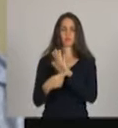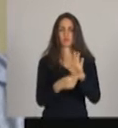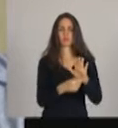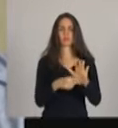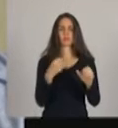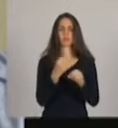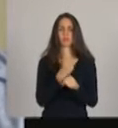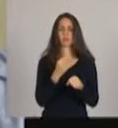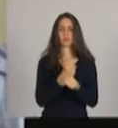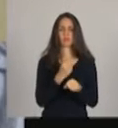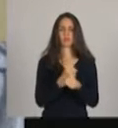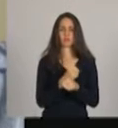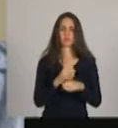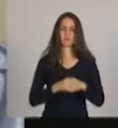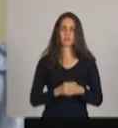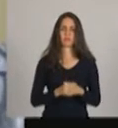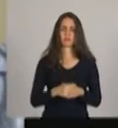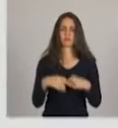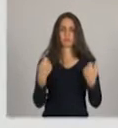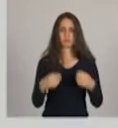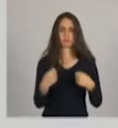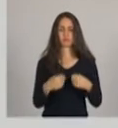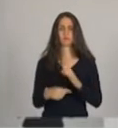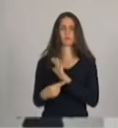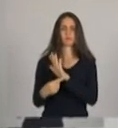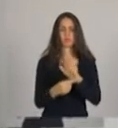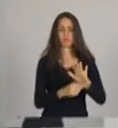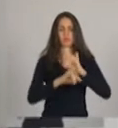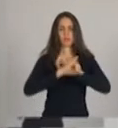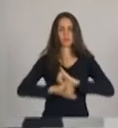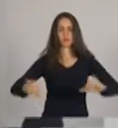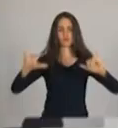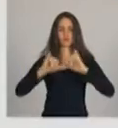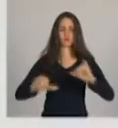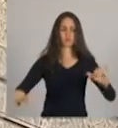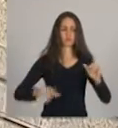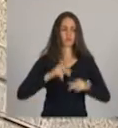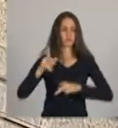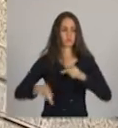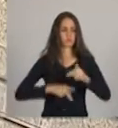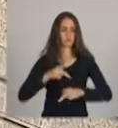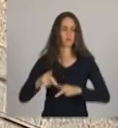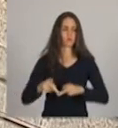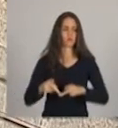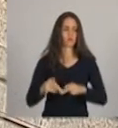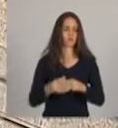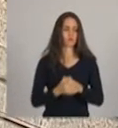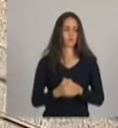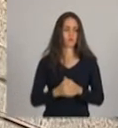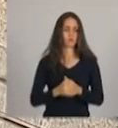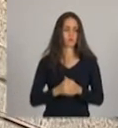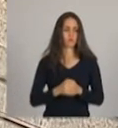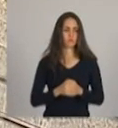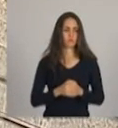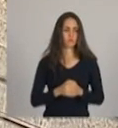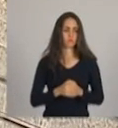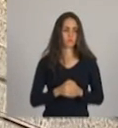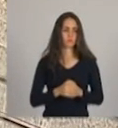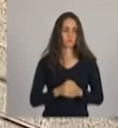obra. Tem que ser mostrado, tem que ser levado à nossa população, tem que ser falado.